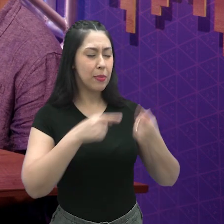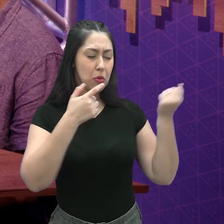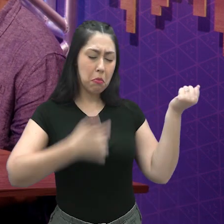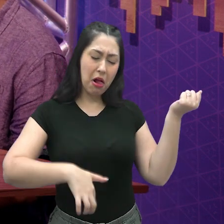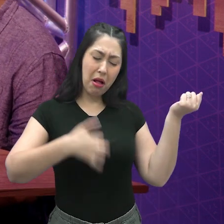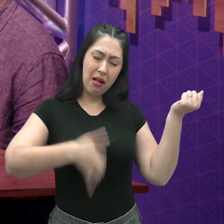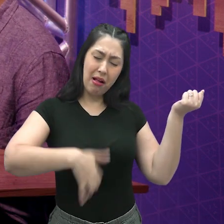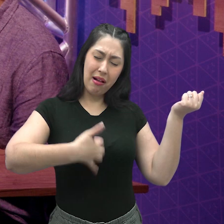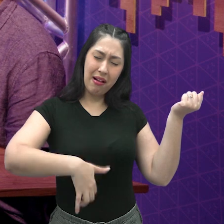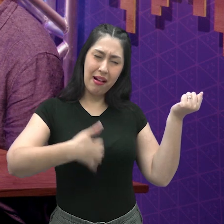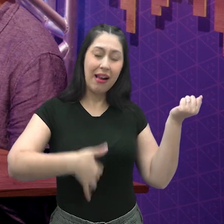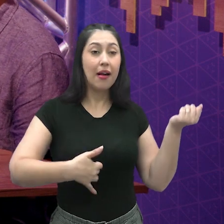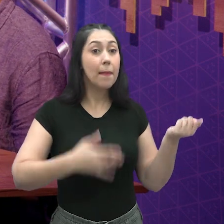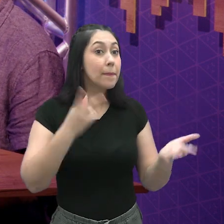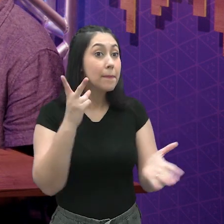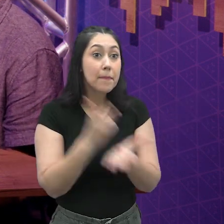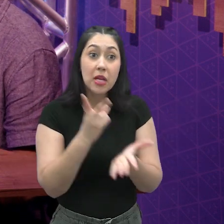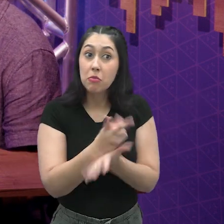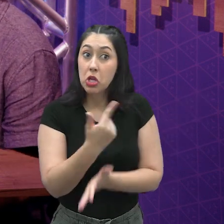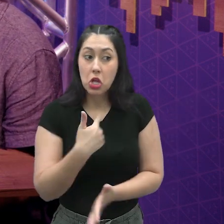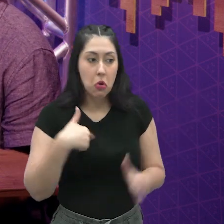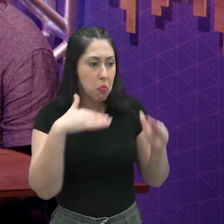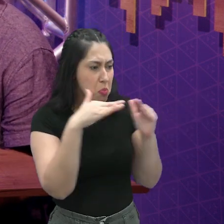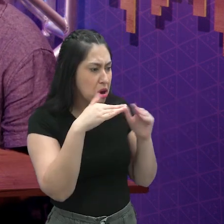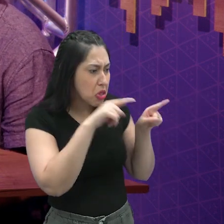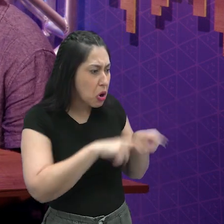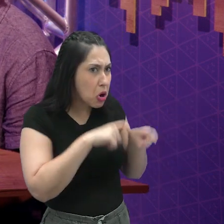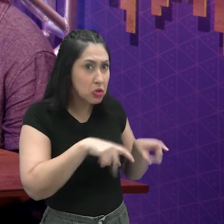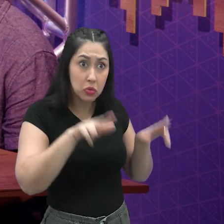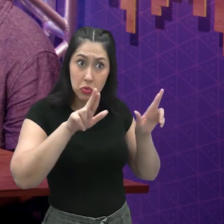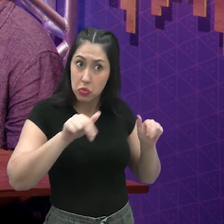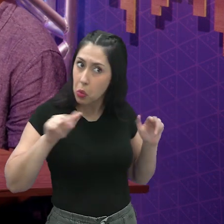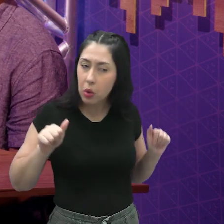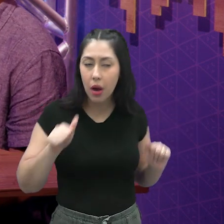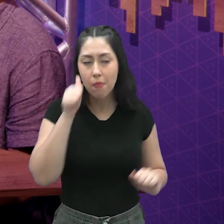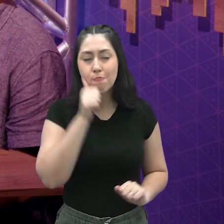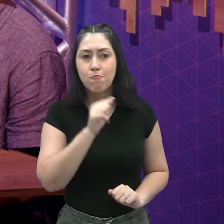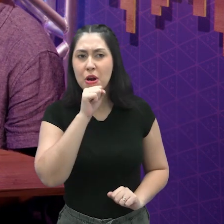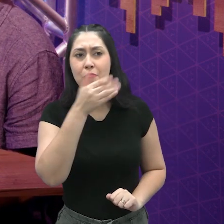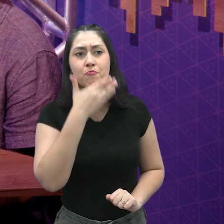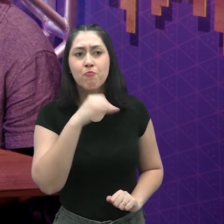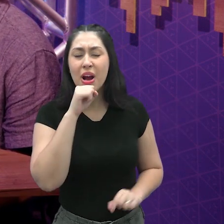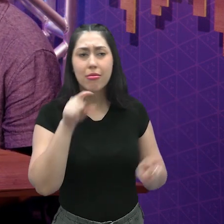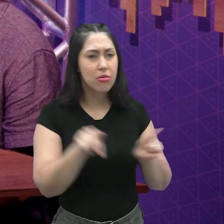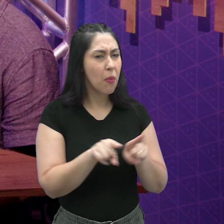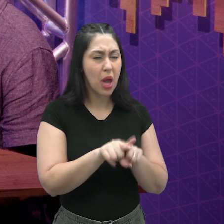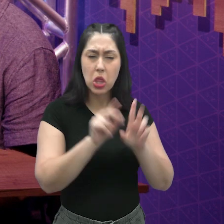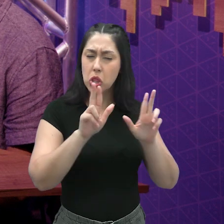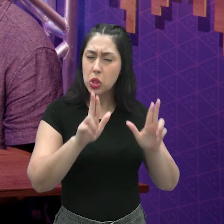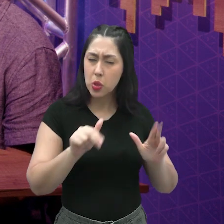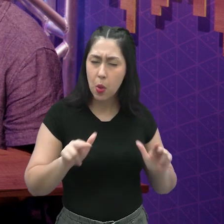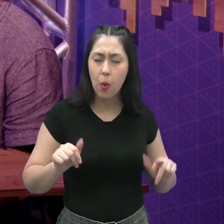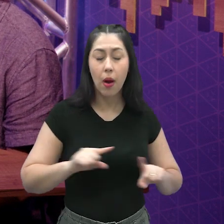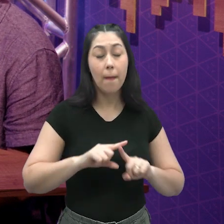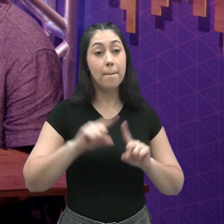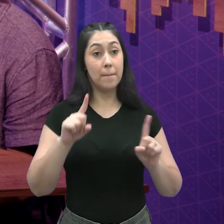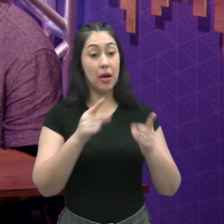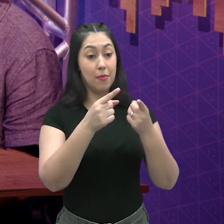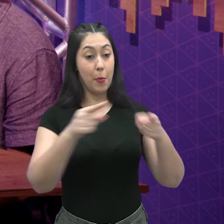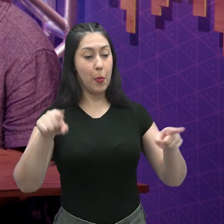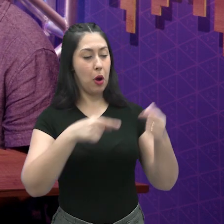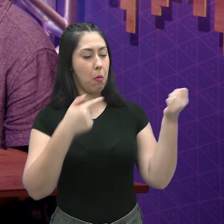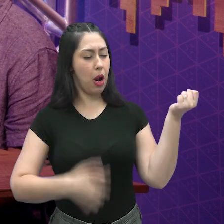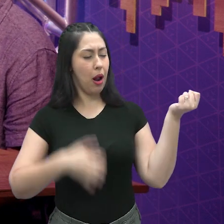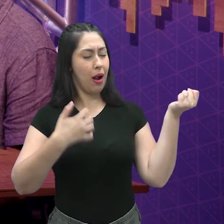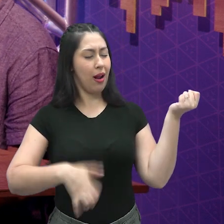música sertaneja. Por mais que eu nunca tenha morado na roça, os meus pais também, a gente nunca morou na roça, mas a música